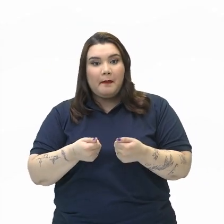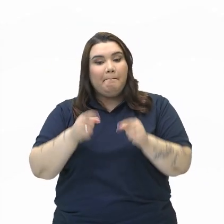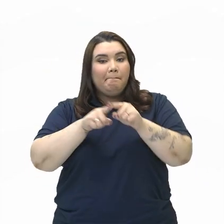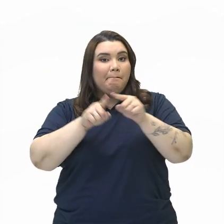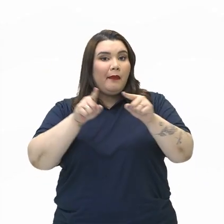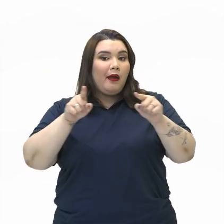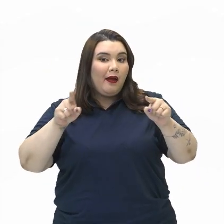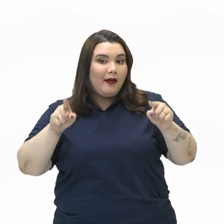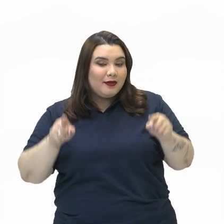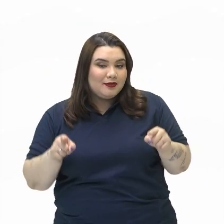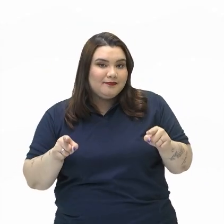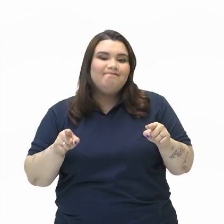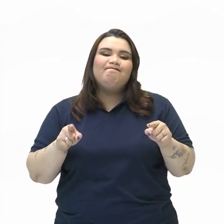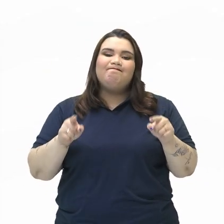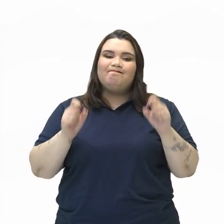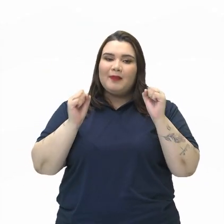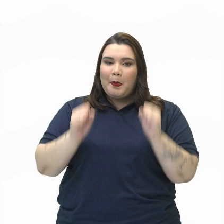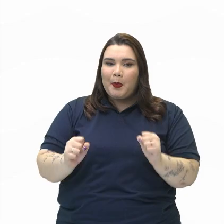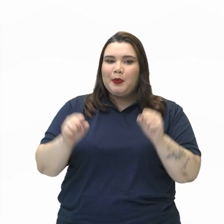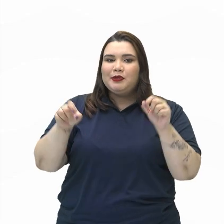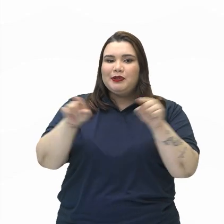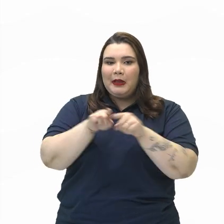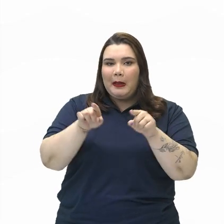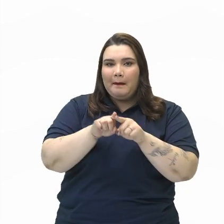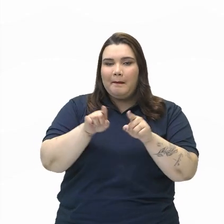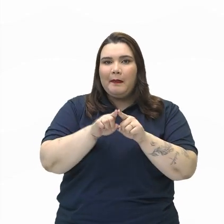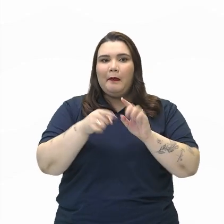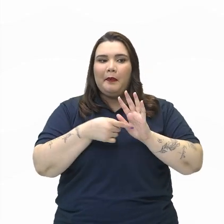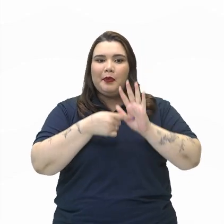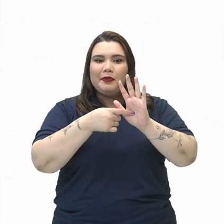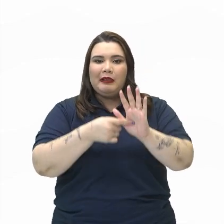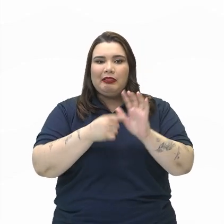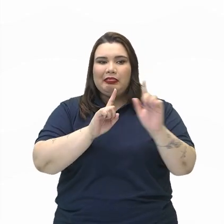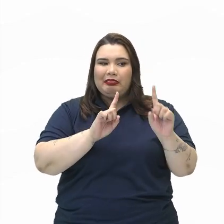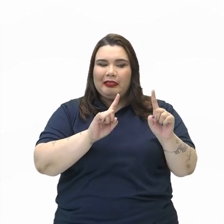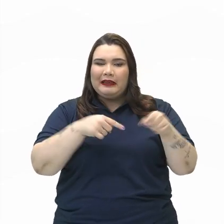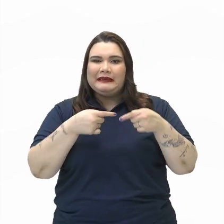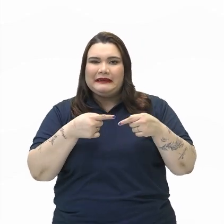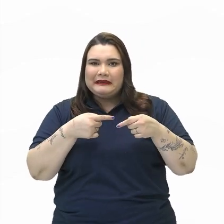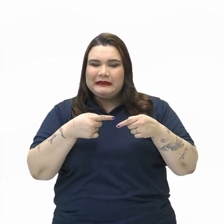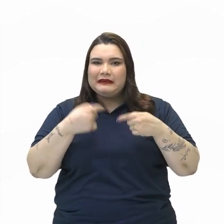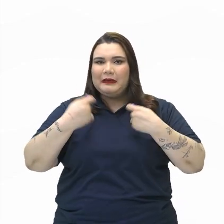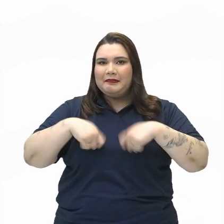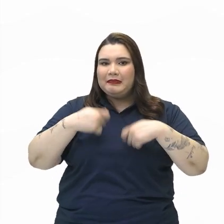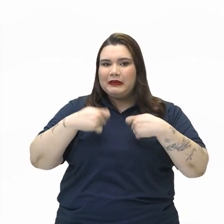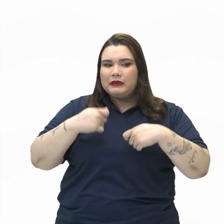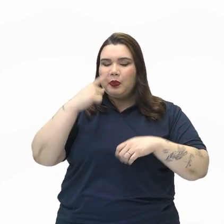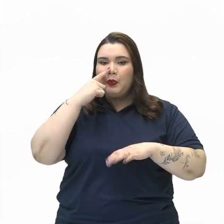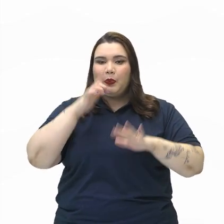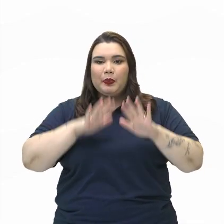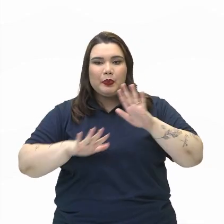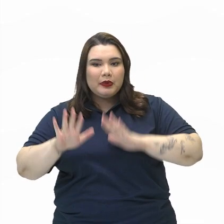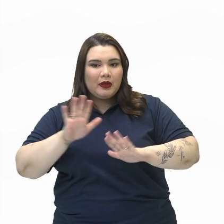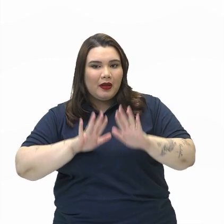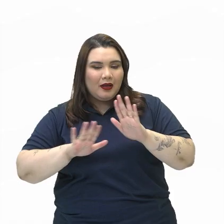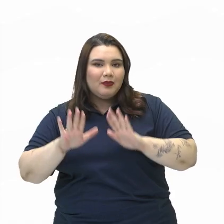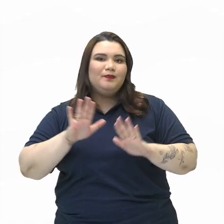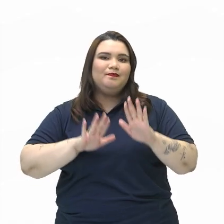criatividade, mas também apresentam desafios que precisam